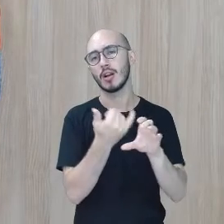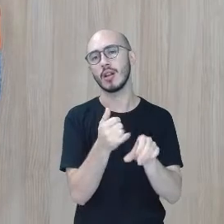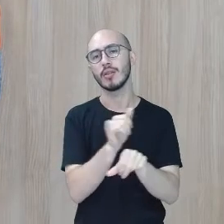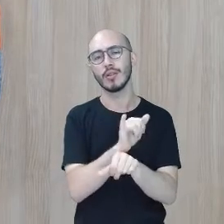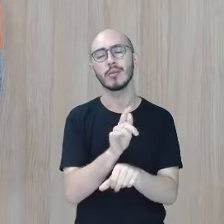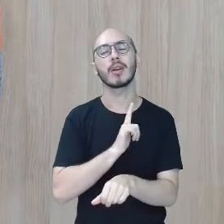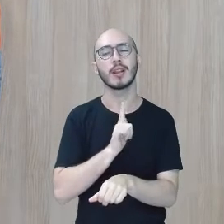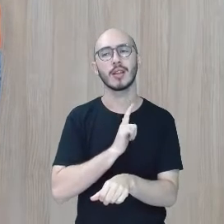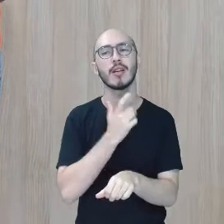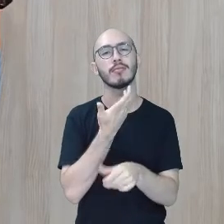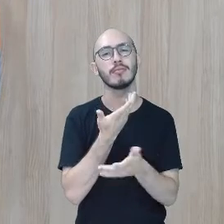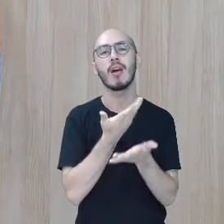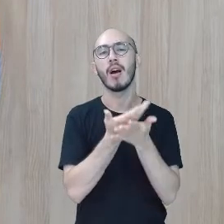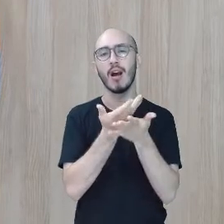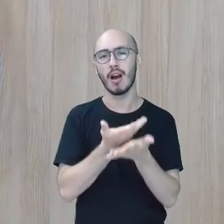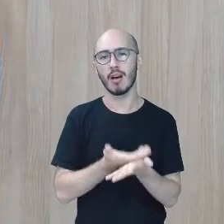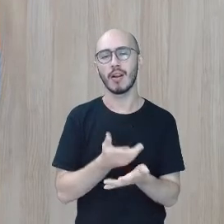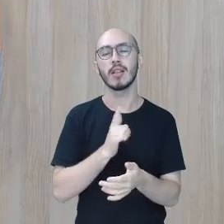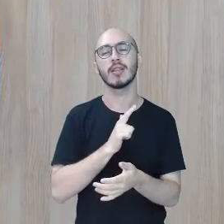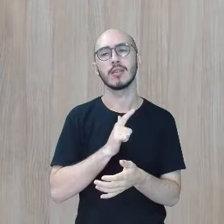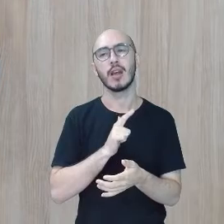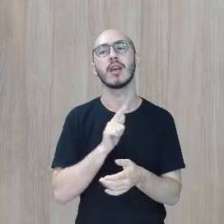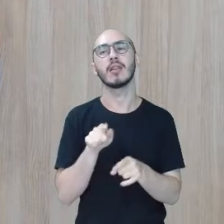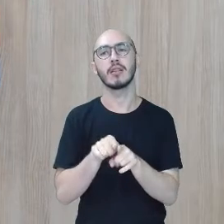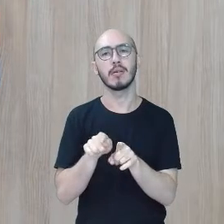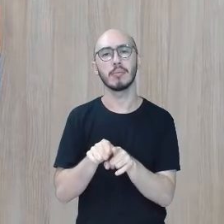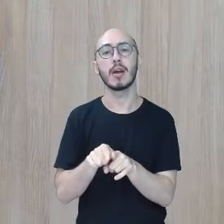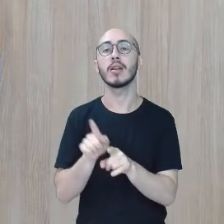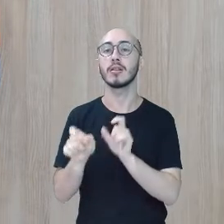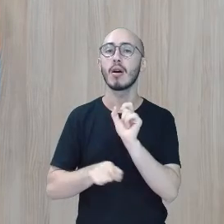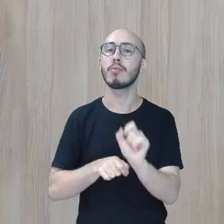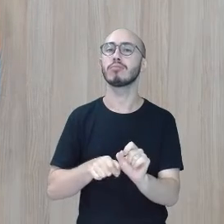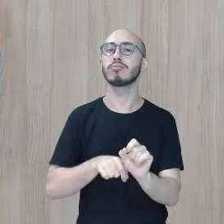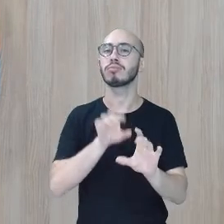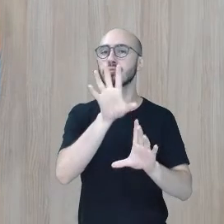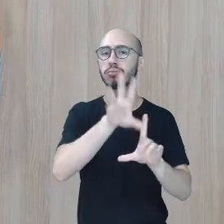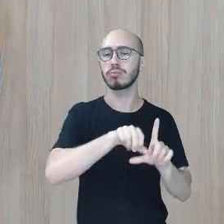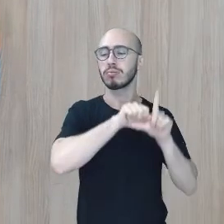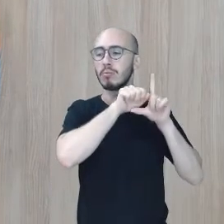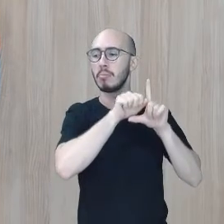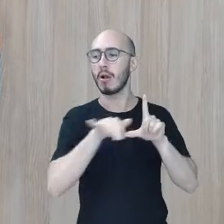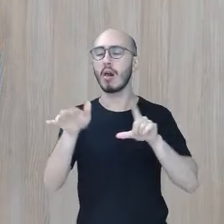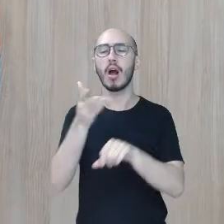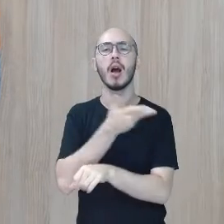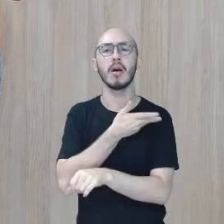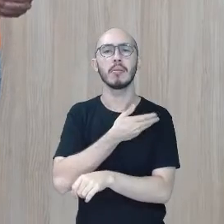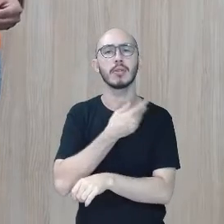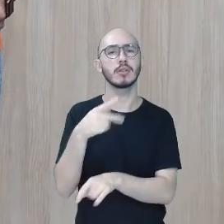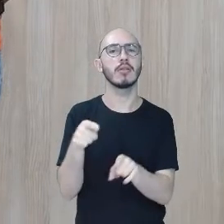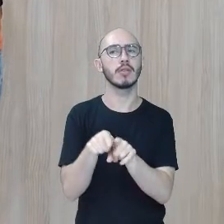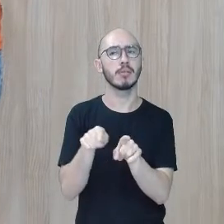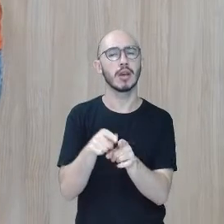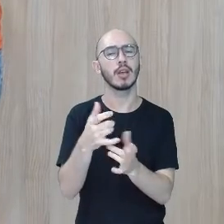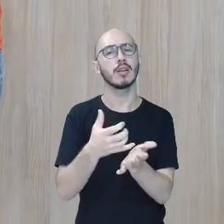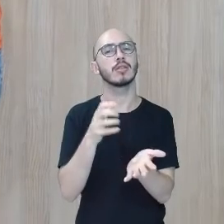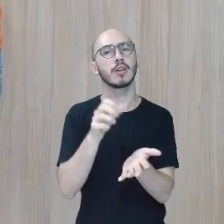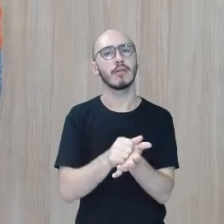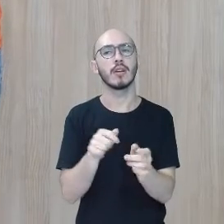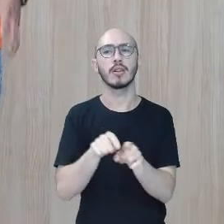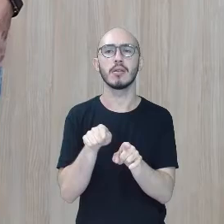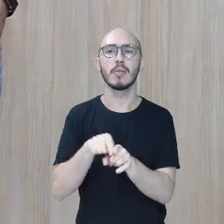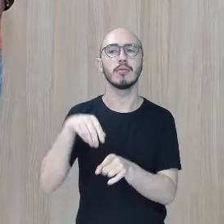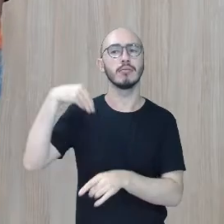certo? Então, manda esse canal no YouTube aí também para o seu colega, para que ele possa efetuar a sua inscrição aí,